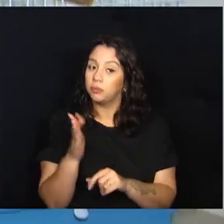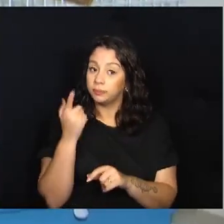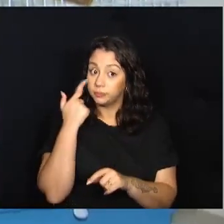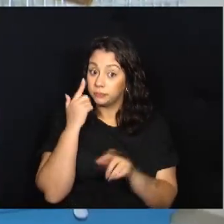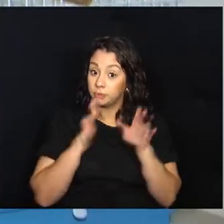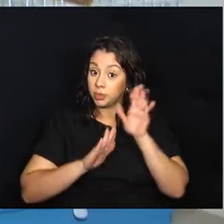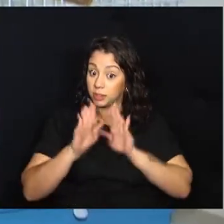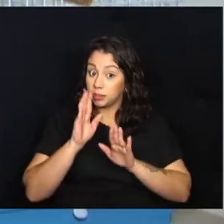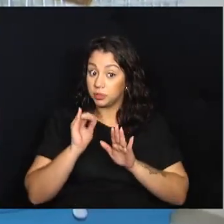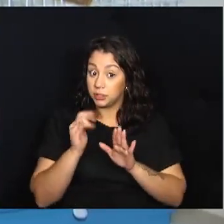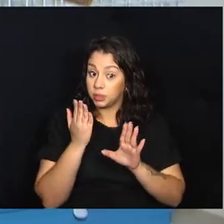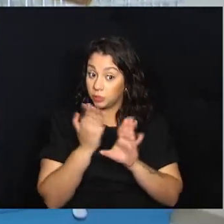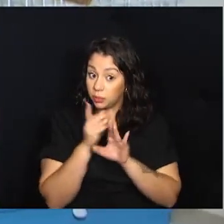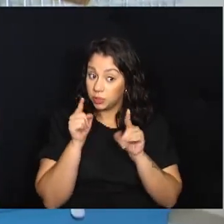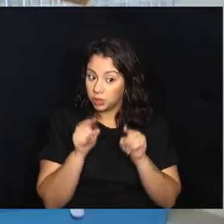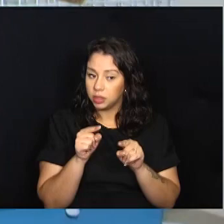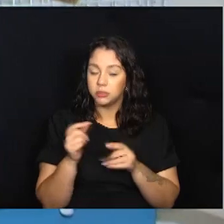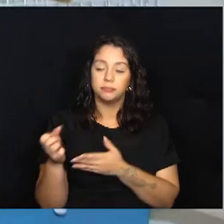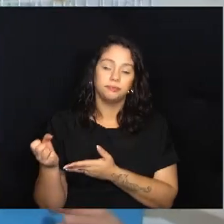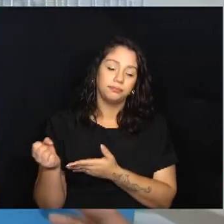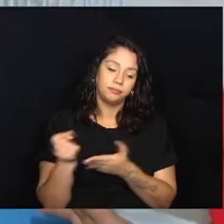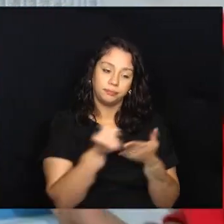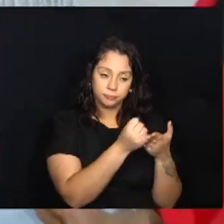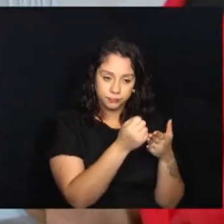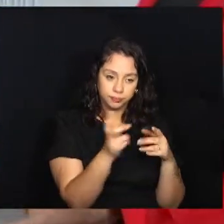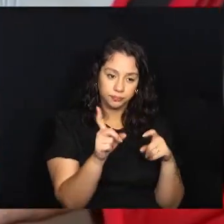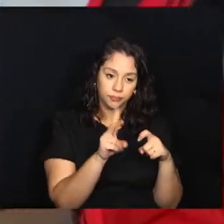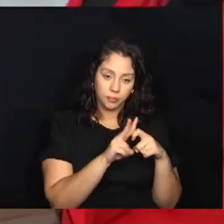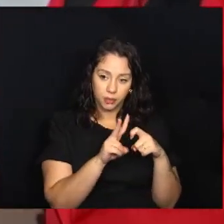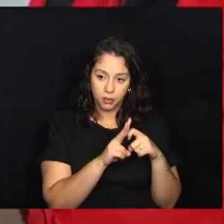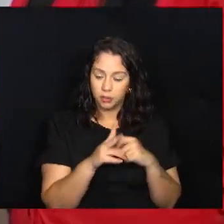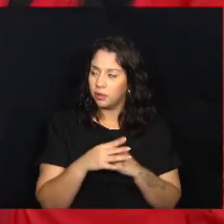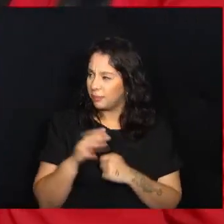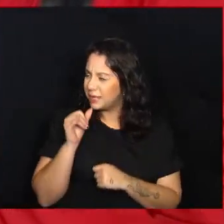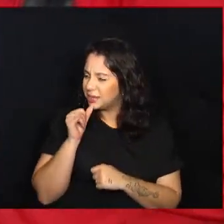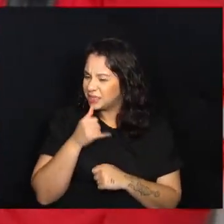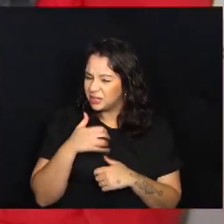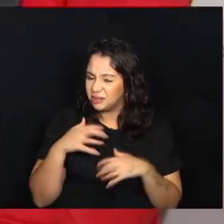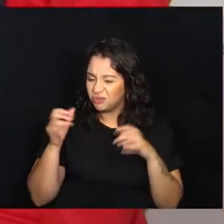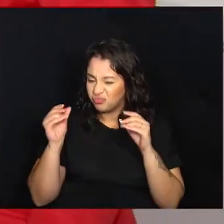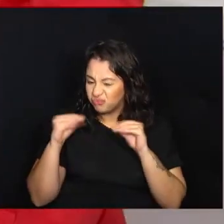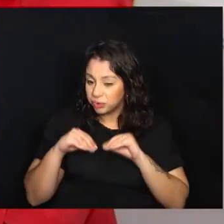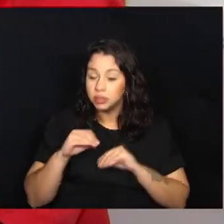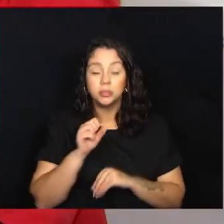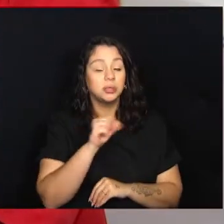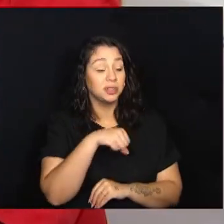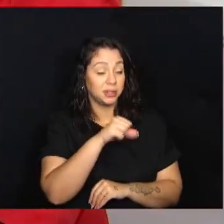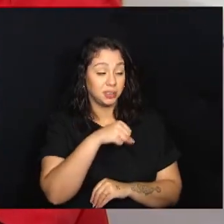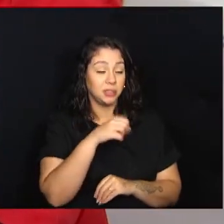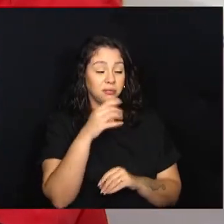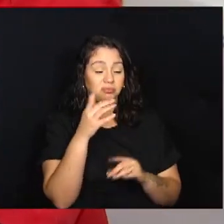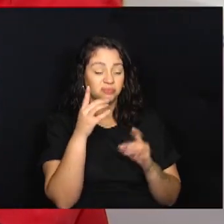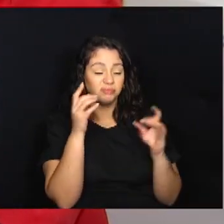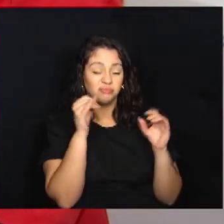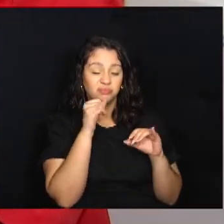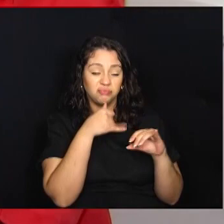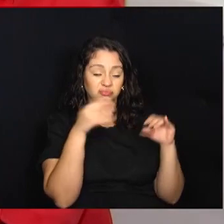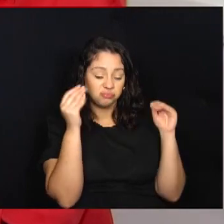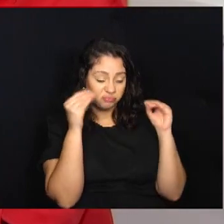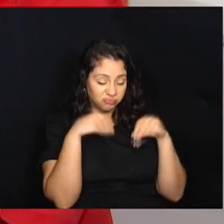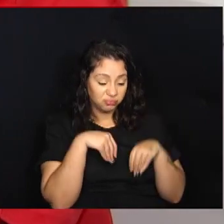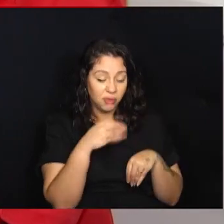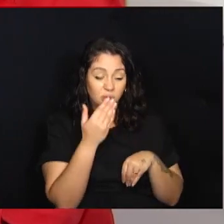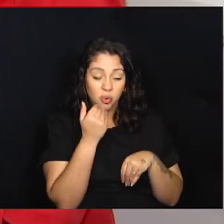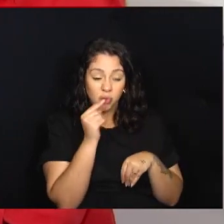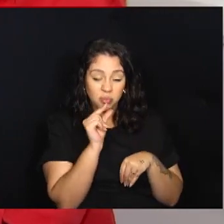percebeu qualquer um desses sinais, leva para o veterinário. Eles ficam mais tristinhos. Eles ficam mais deprimidos, né? Eles comem